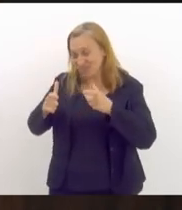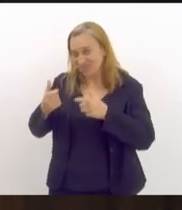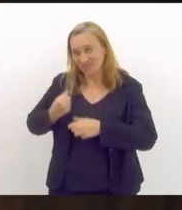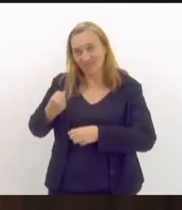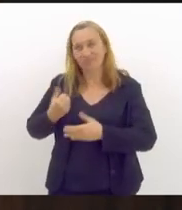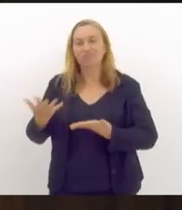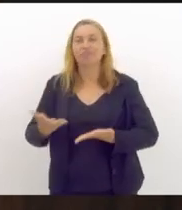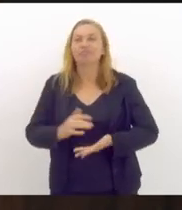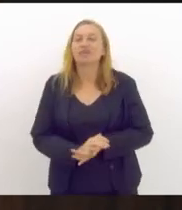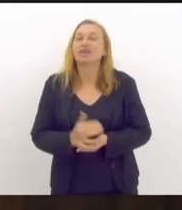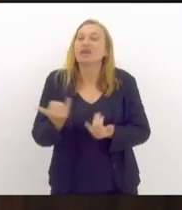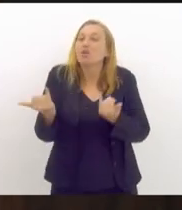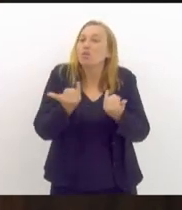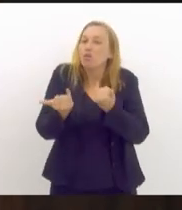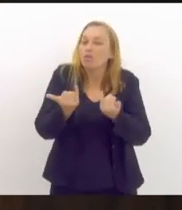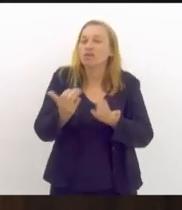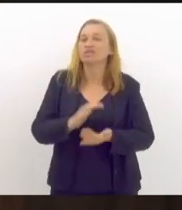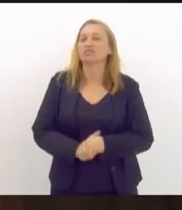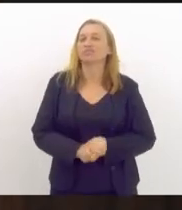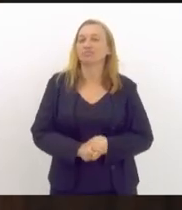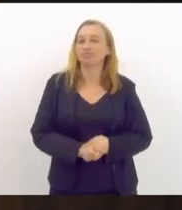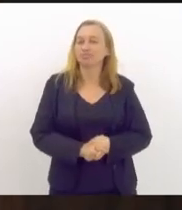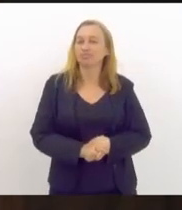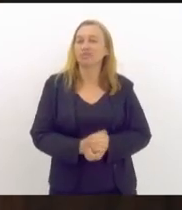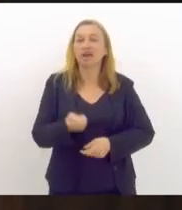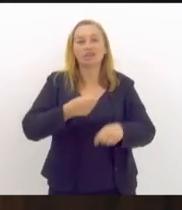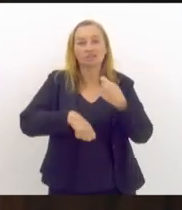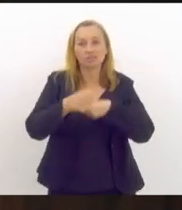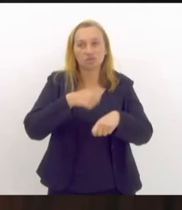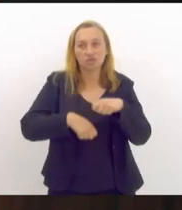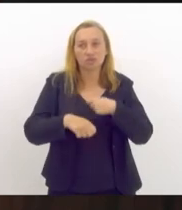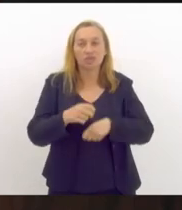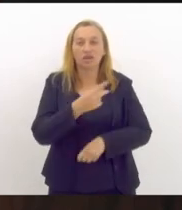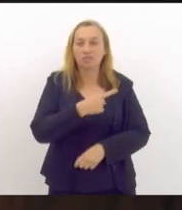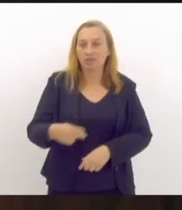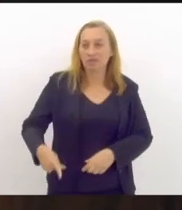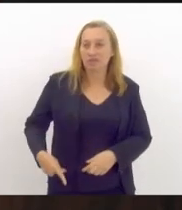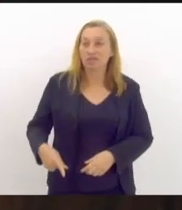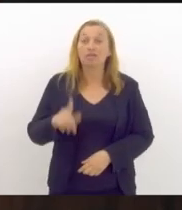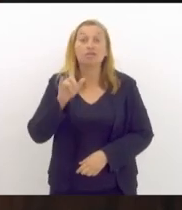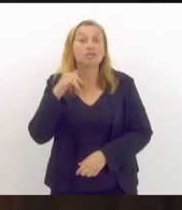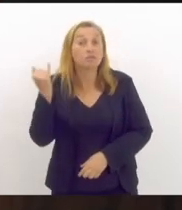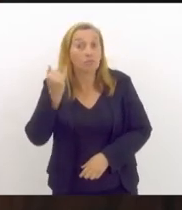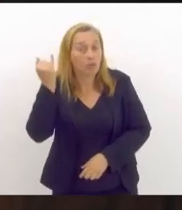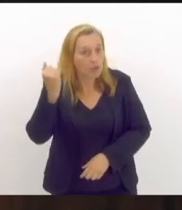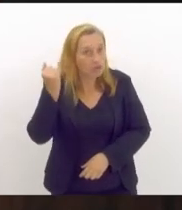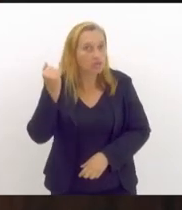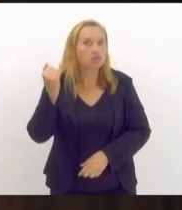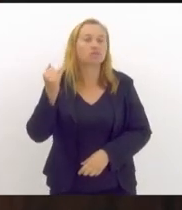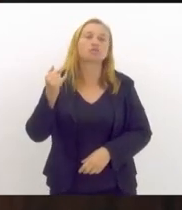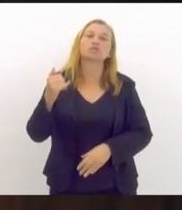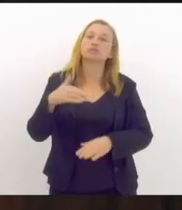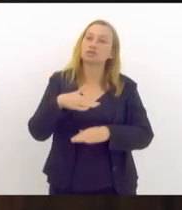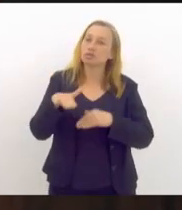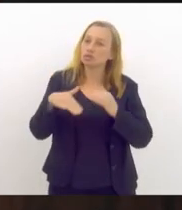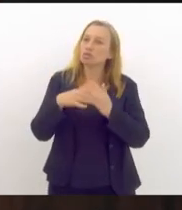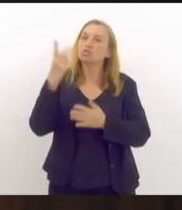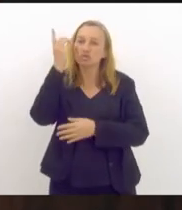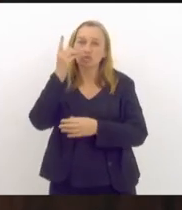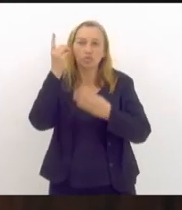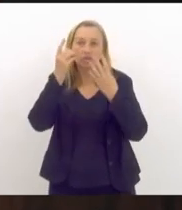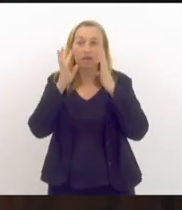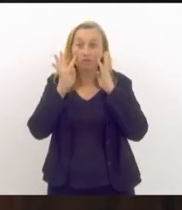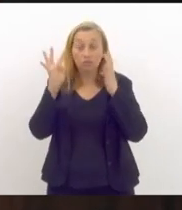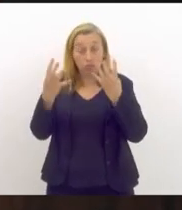é um informe da administrativo da presidência seria importantes nobres deputados e deputadas